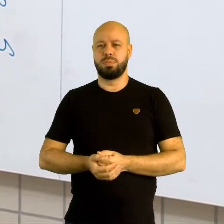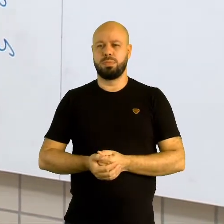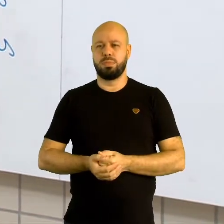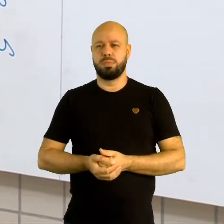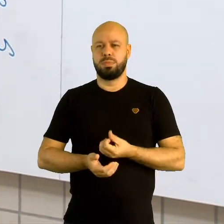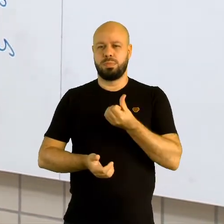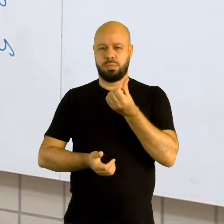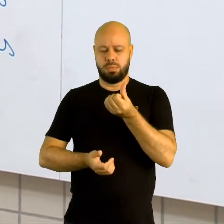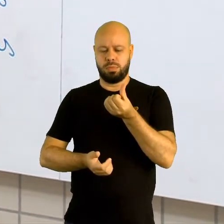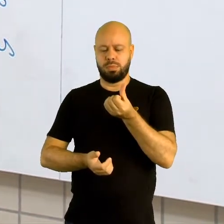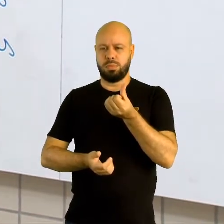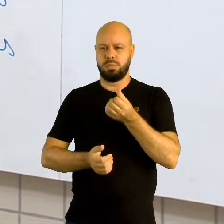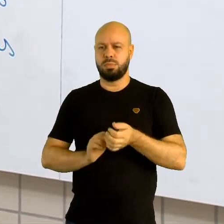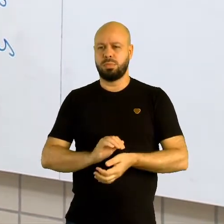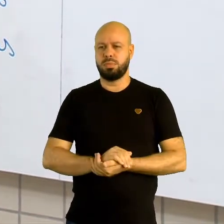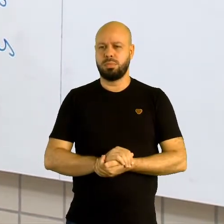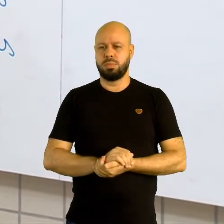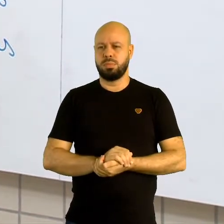temos também